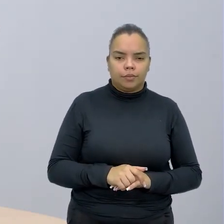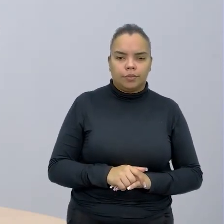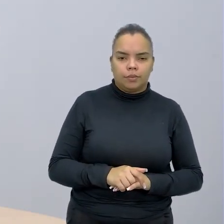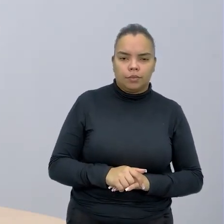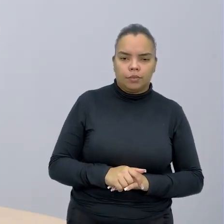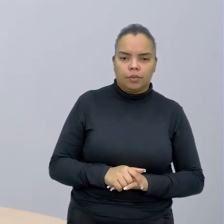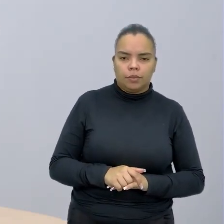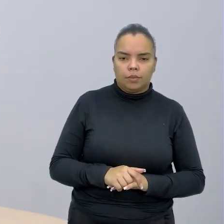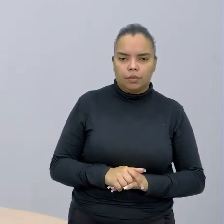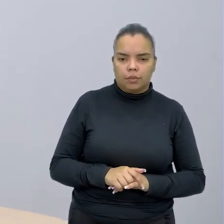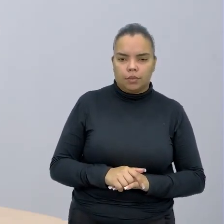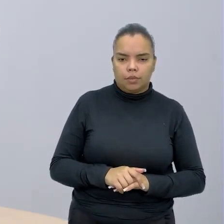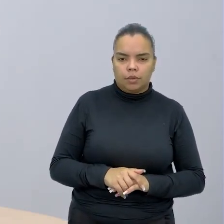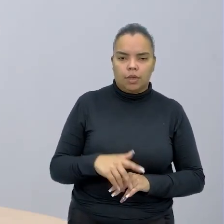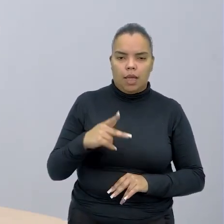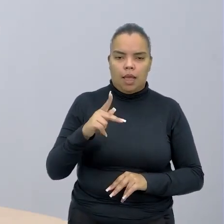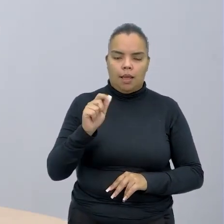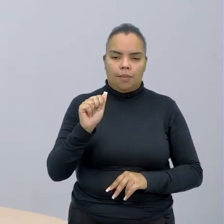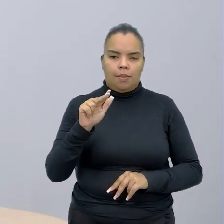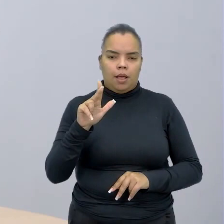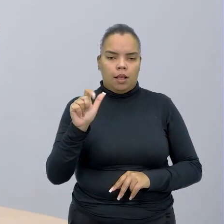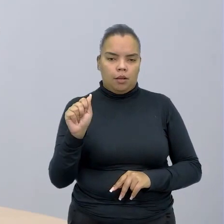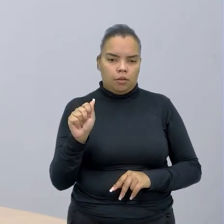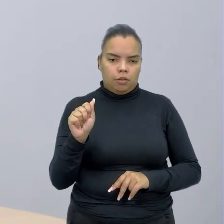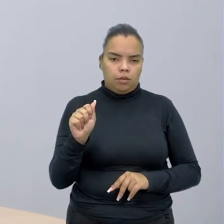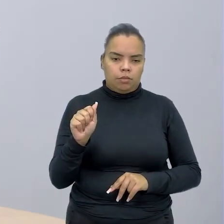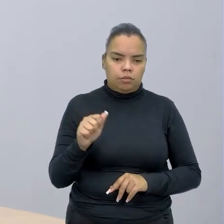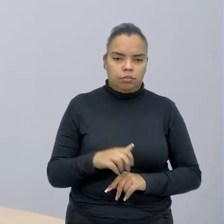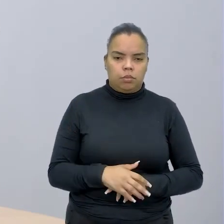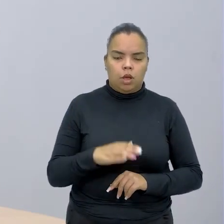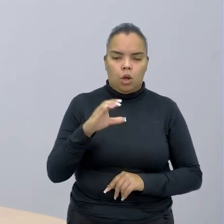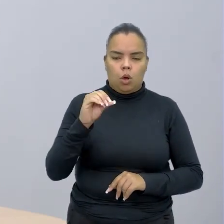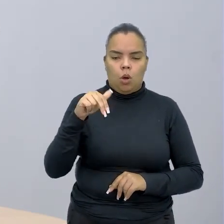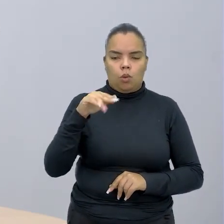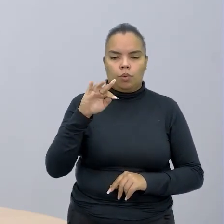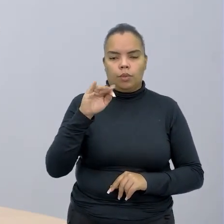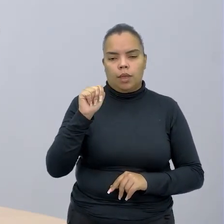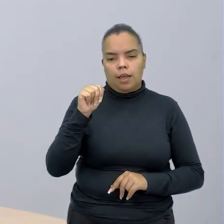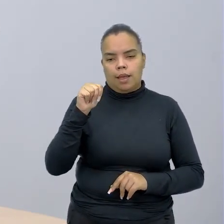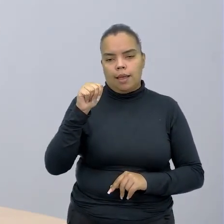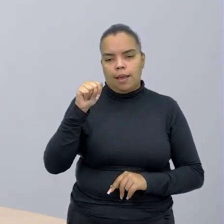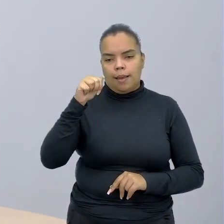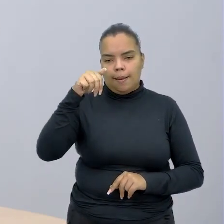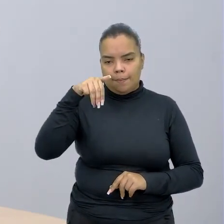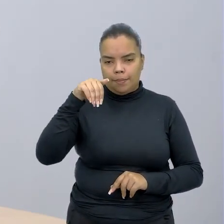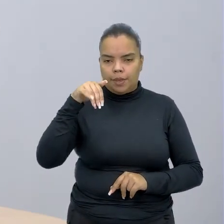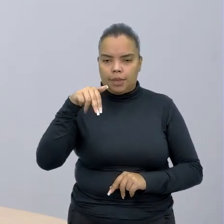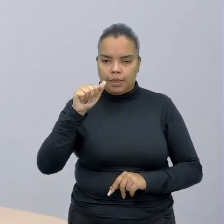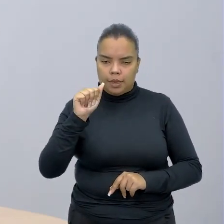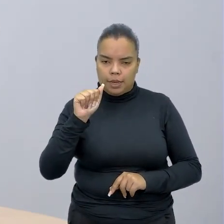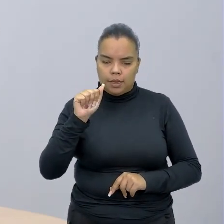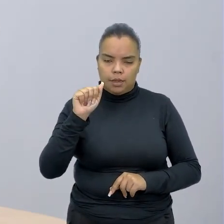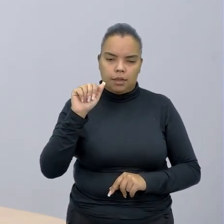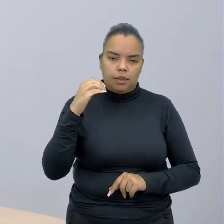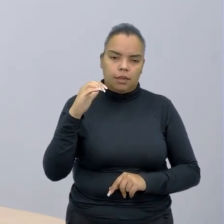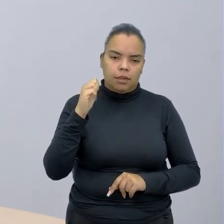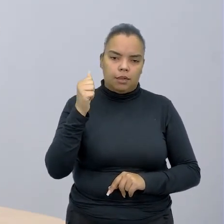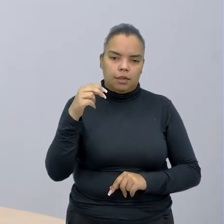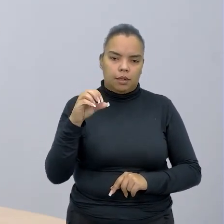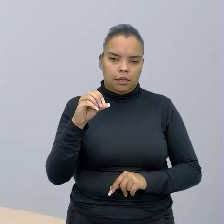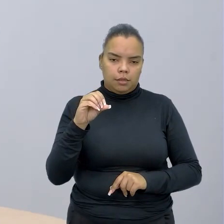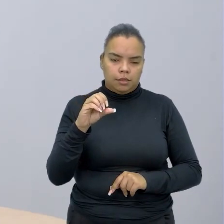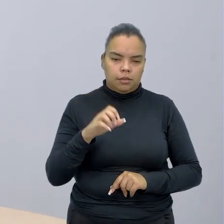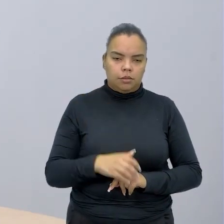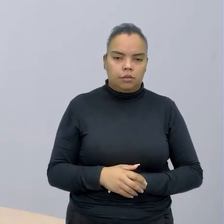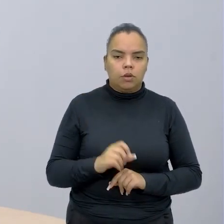fala resíduos, a Paula Cíntia, ela fala contaminação. A Maria Regina fala contaminação de energia nuclear. O